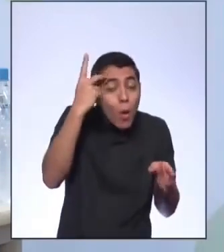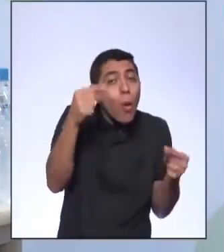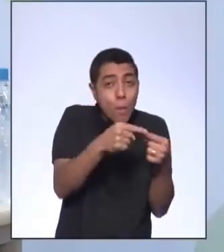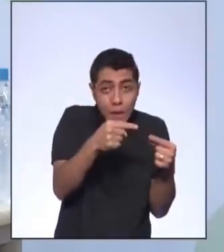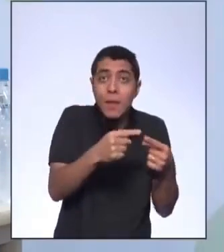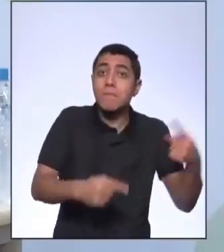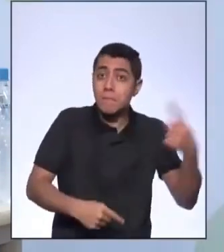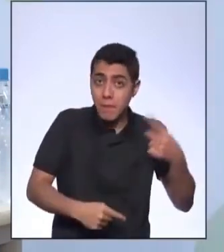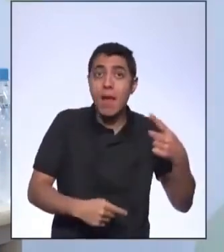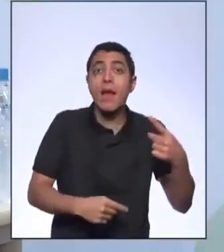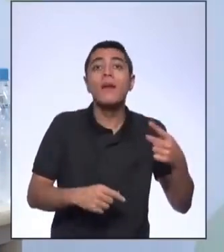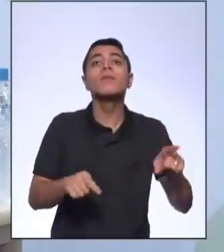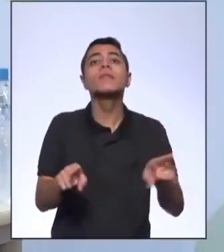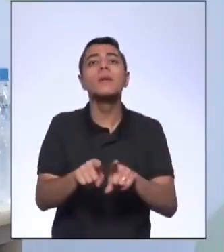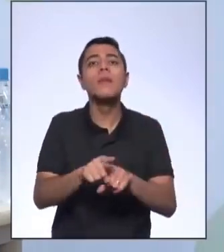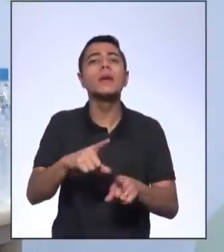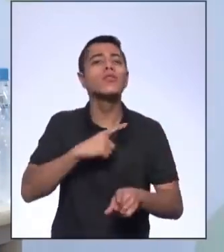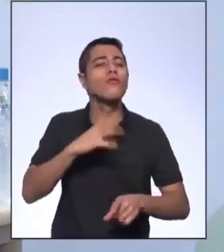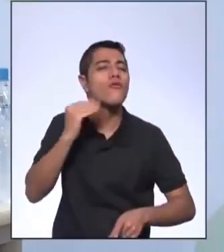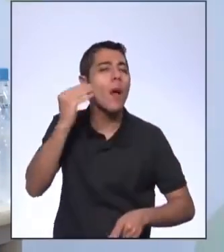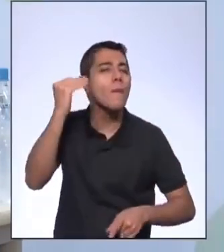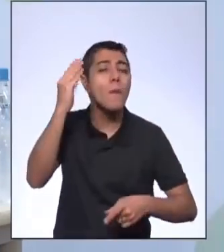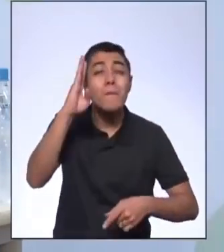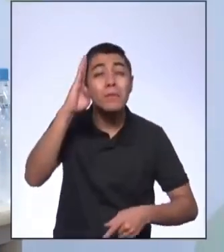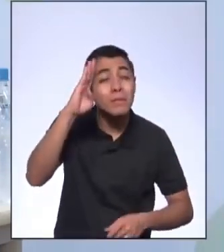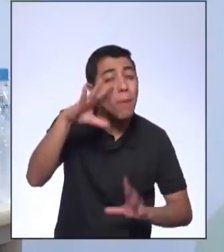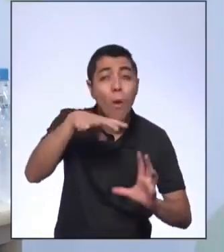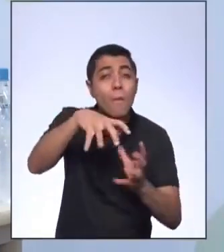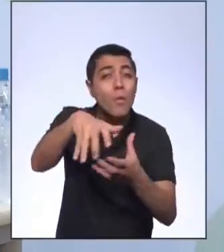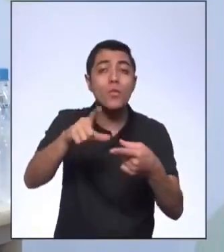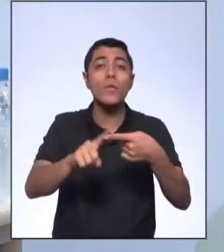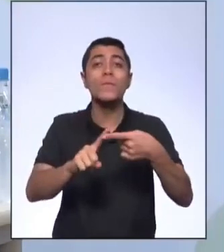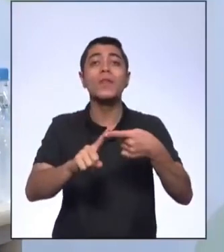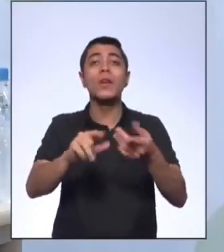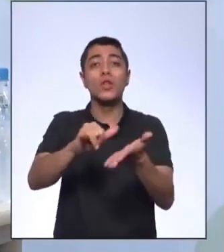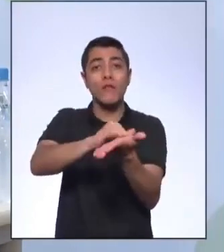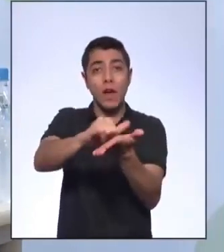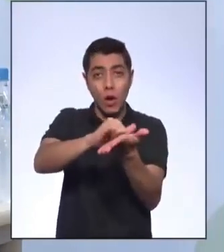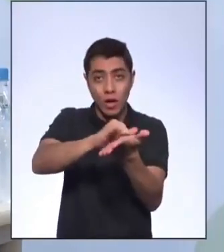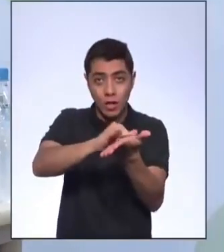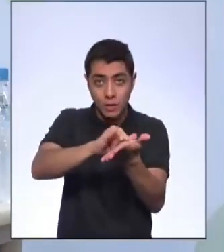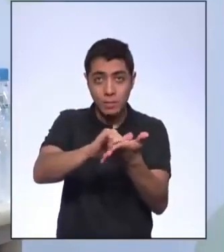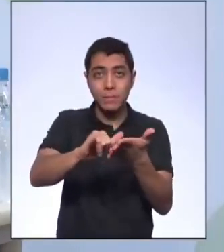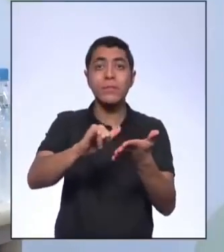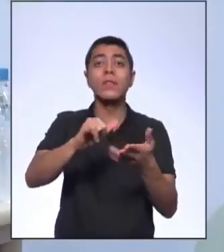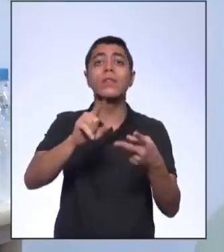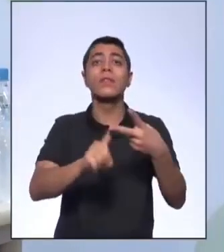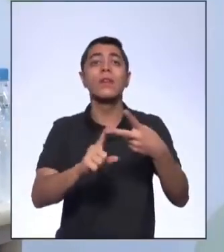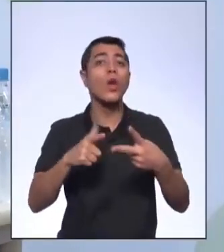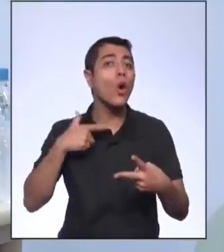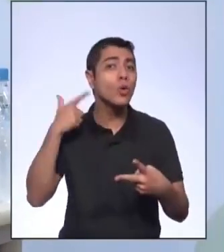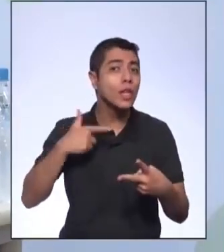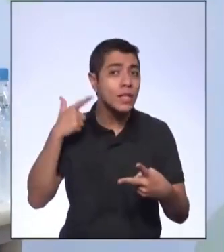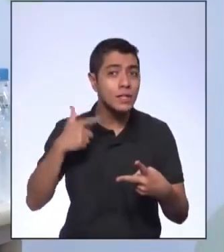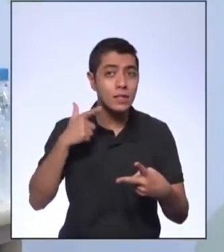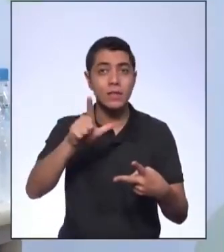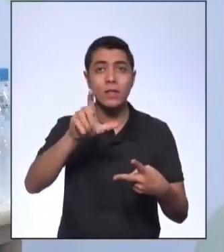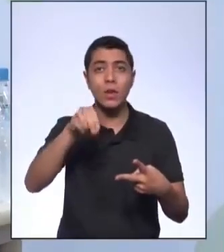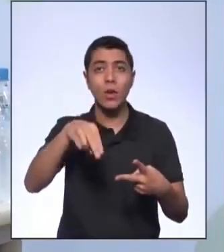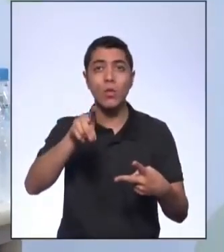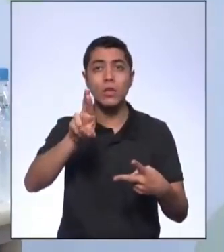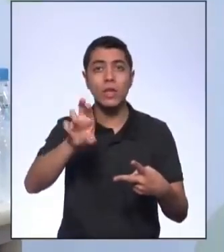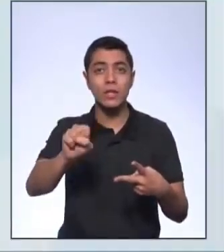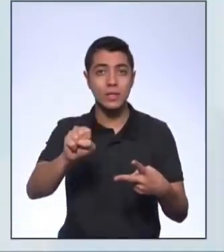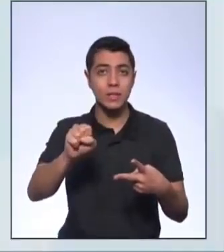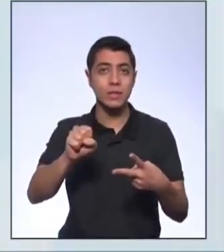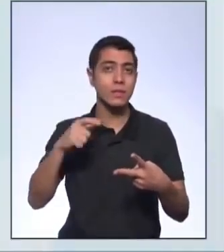uma fluência muito grande no mundo não é principalmente na questão Econômica na questão política e a E para finalizar e a